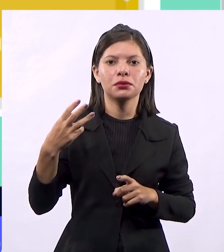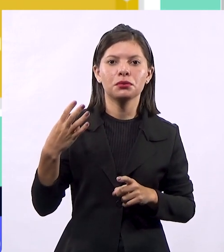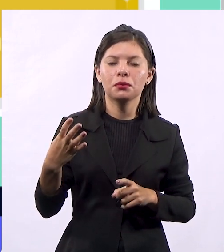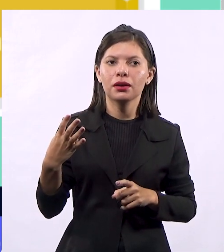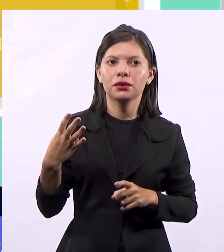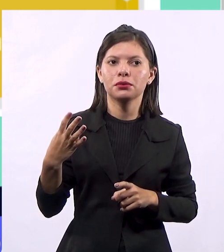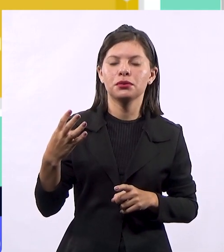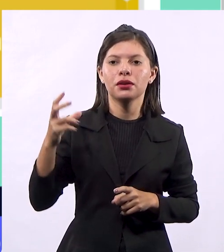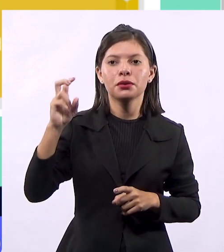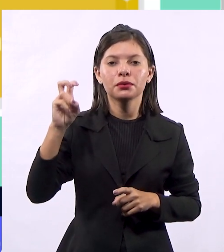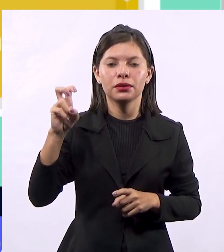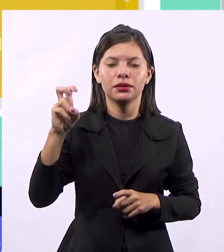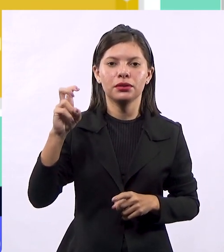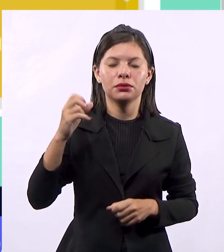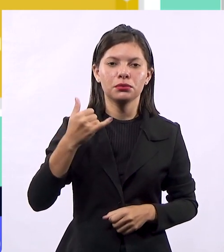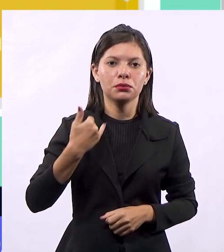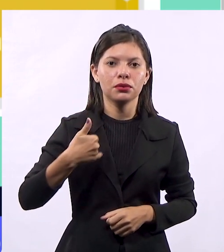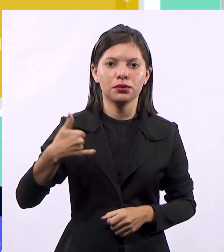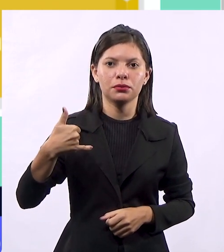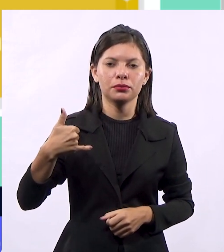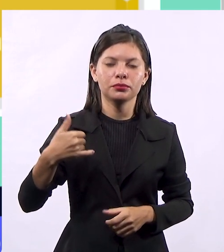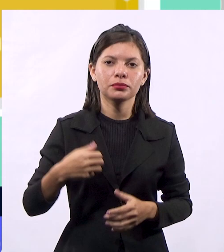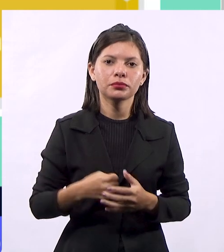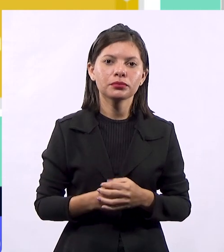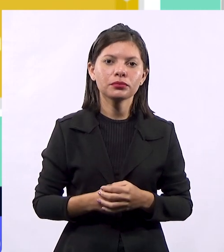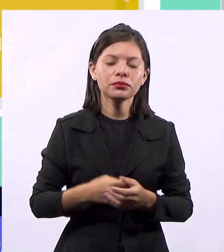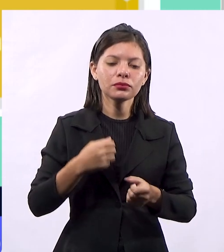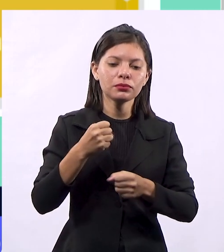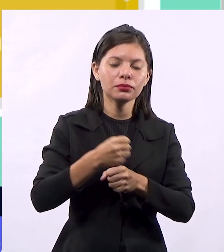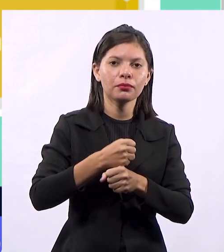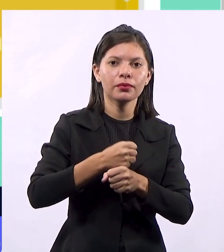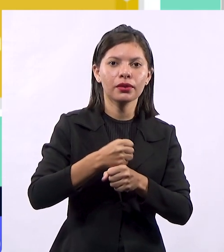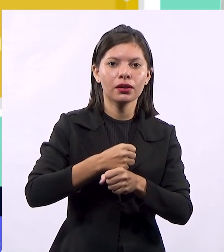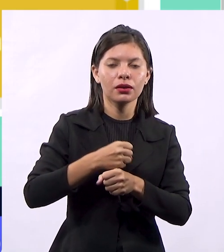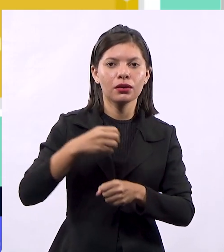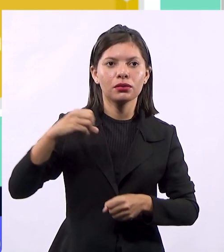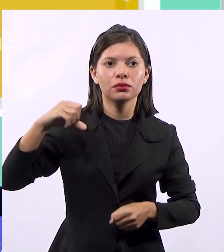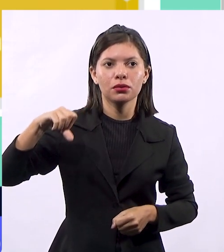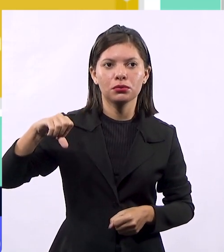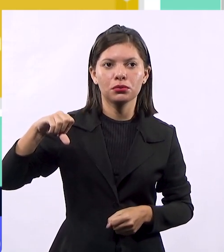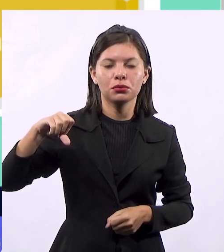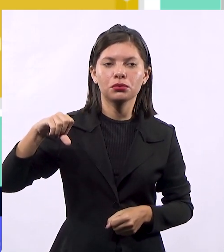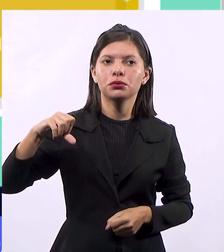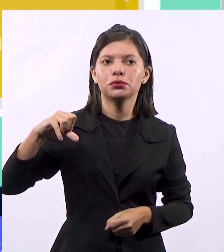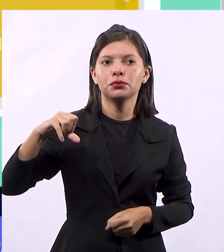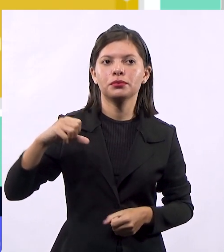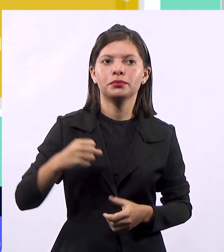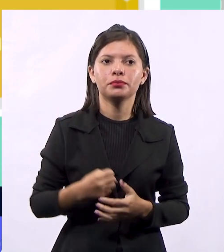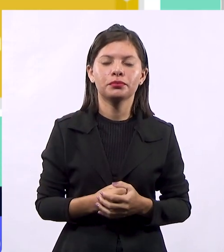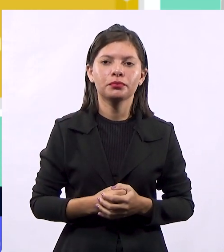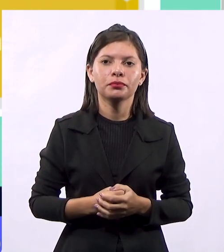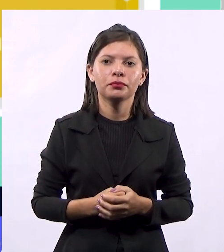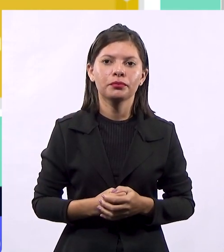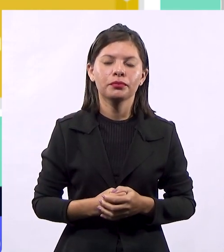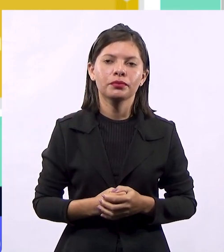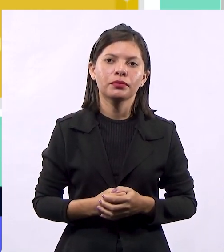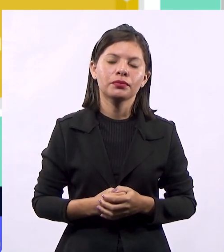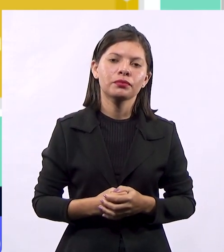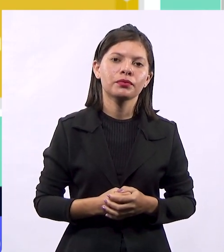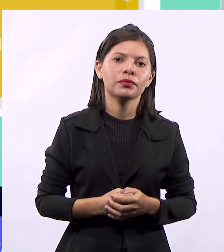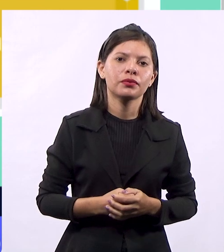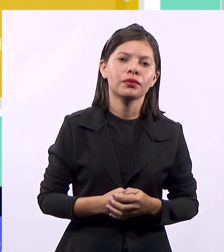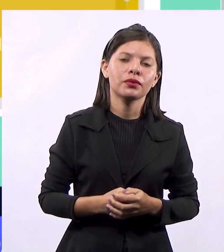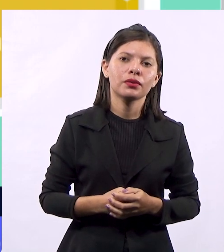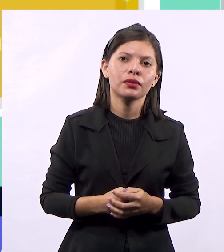o 1º, o 2º, o 3º, o 4º e o 5º ano. E os anos finais, acrescido recentemente o 9º ano,